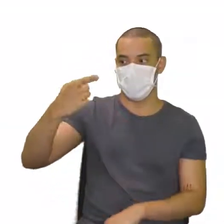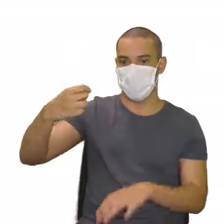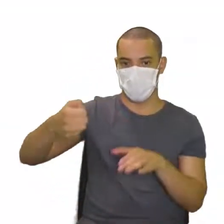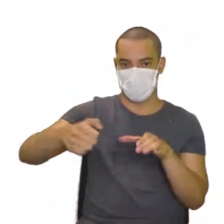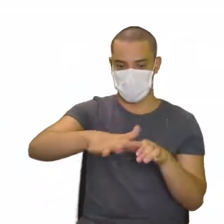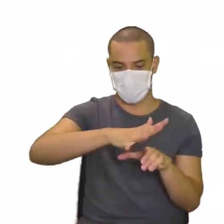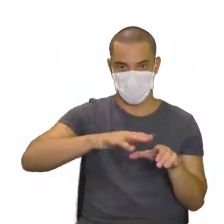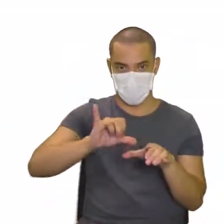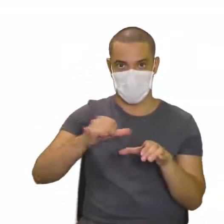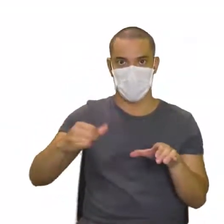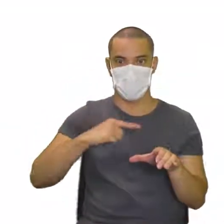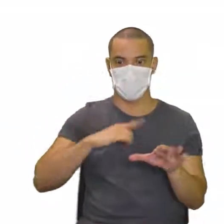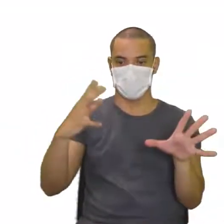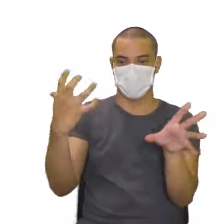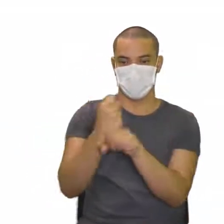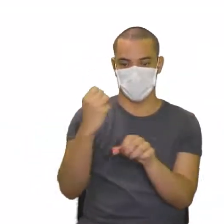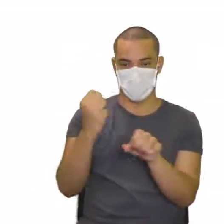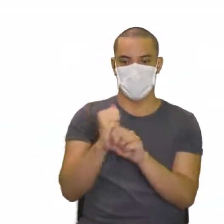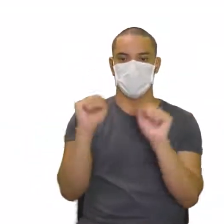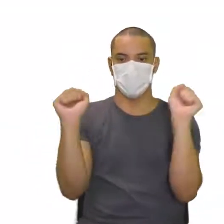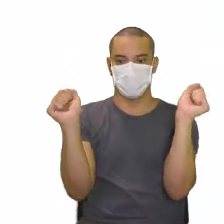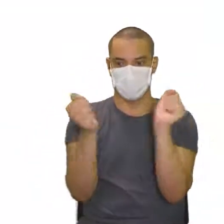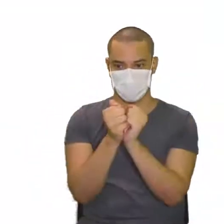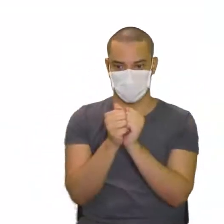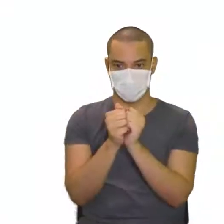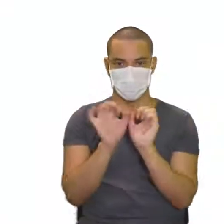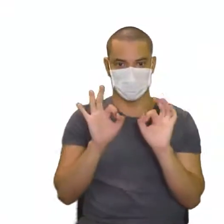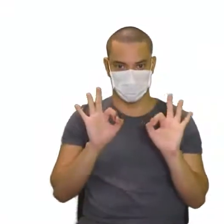quero calcular num ponto específico, ok?